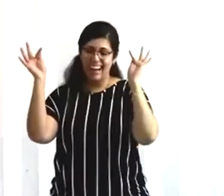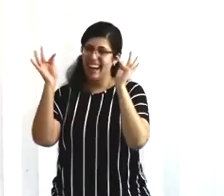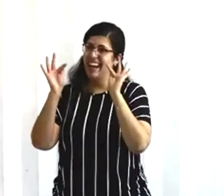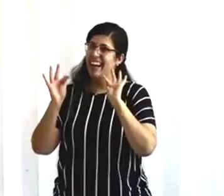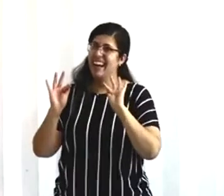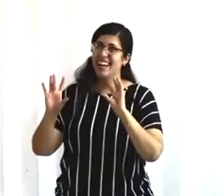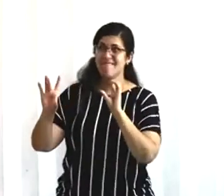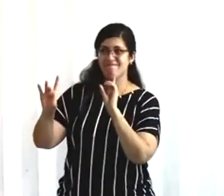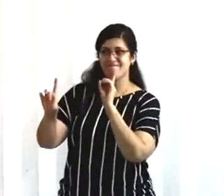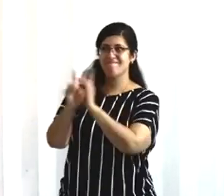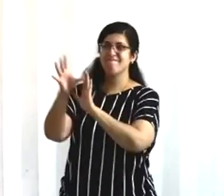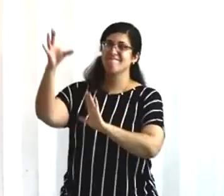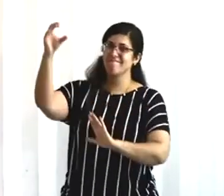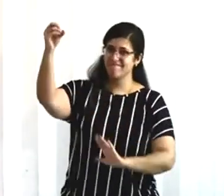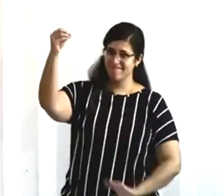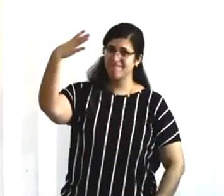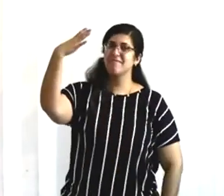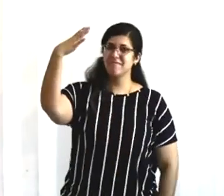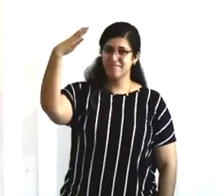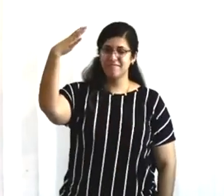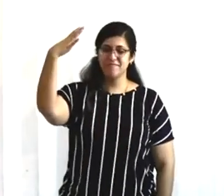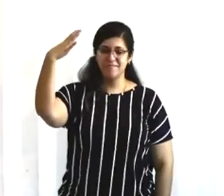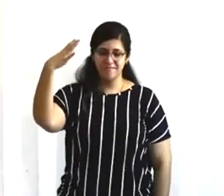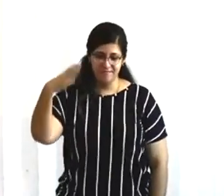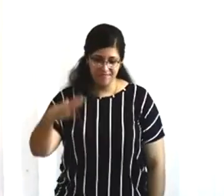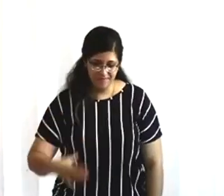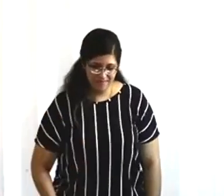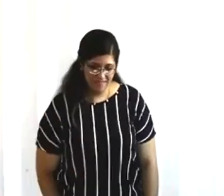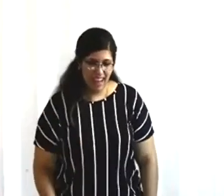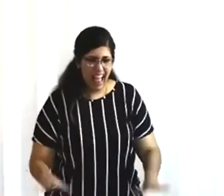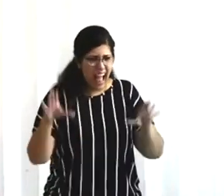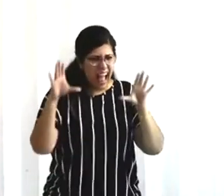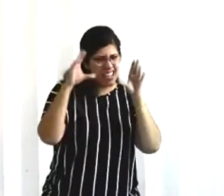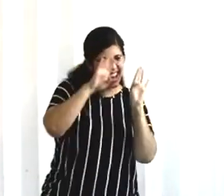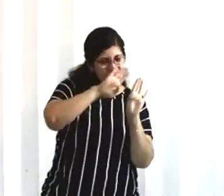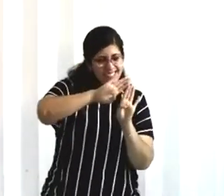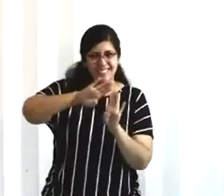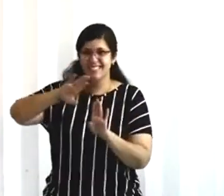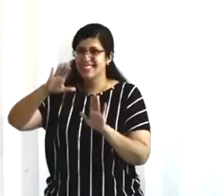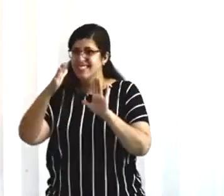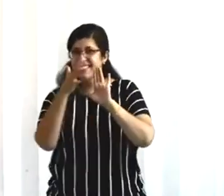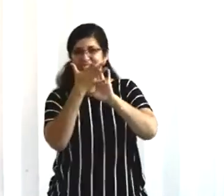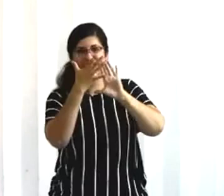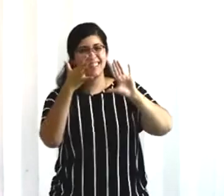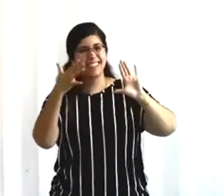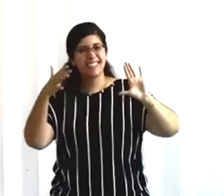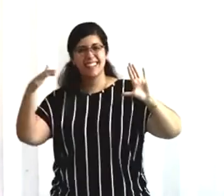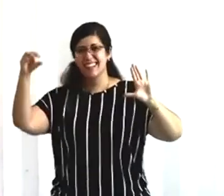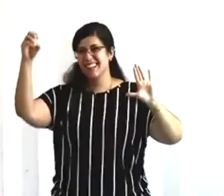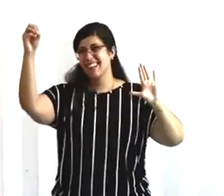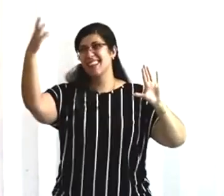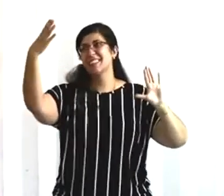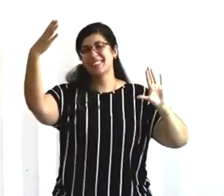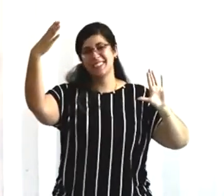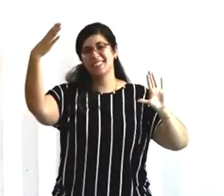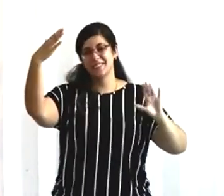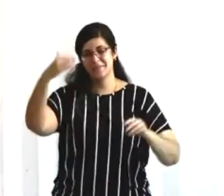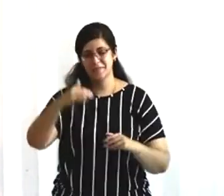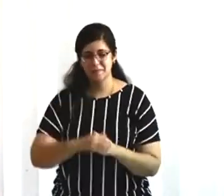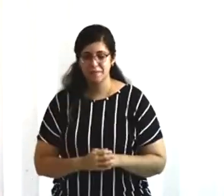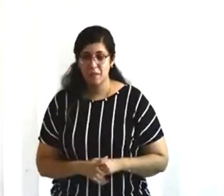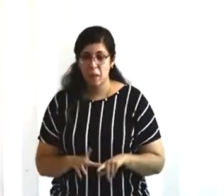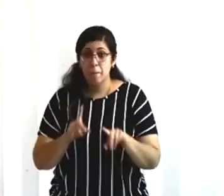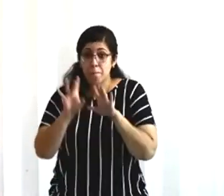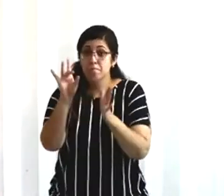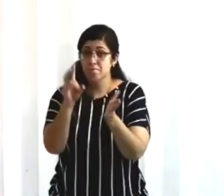luz chegar e dissipar as trevas. Mas essa luz também mostra a